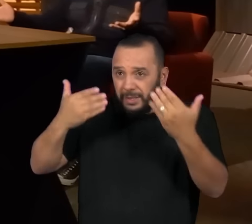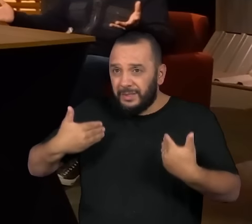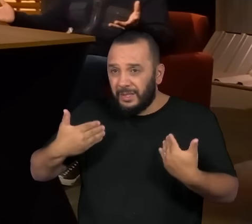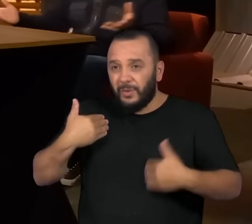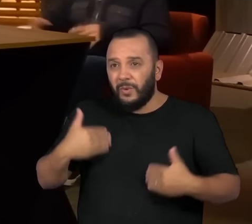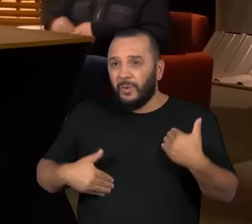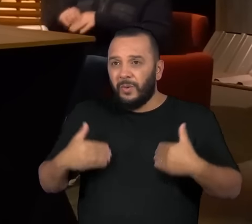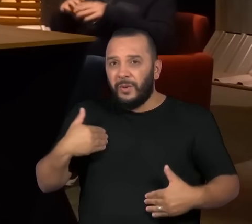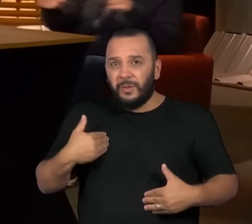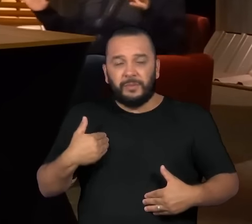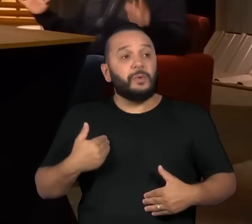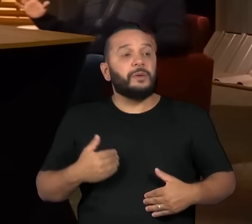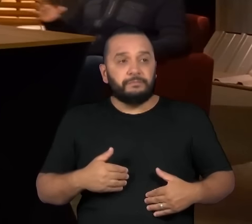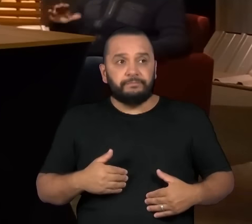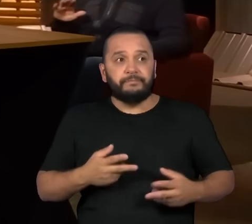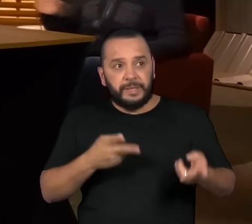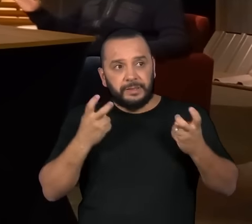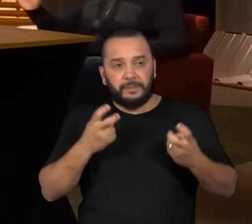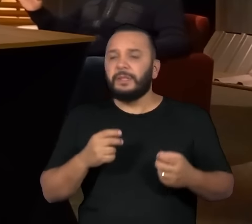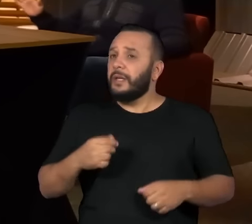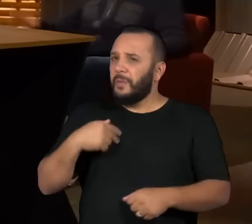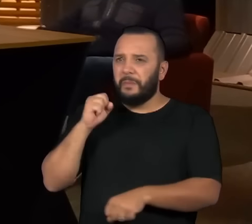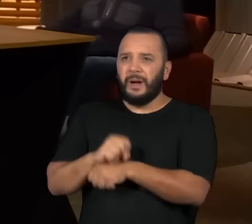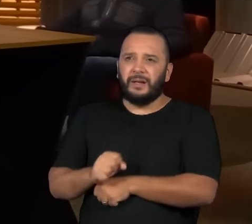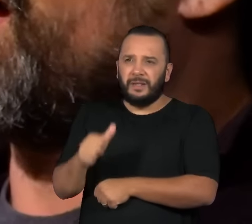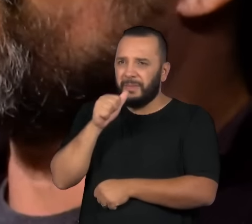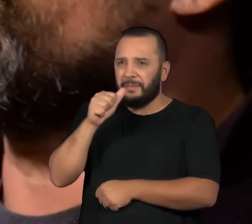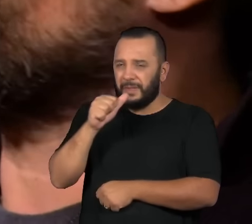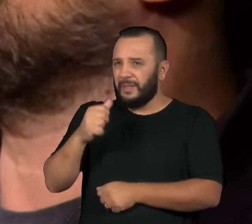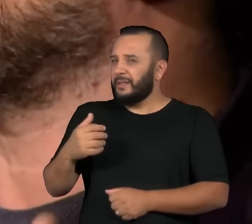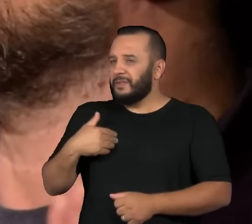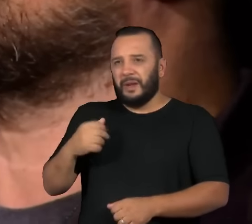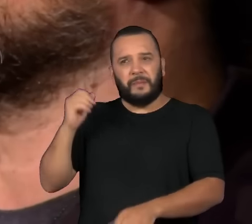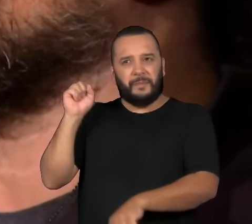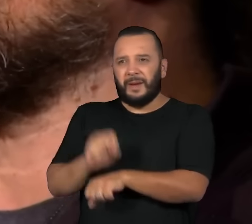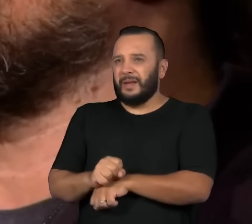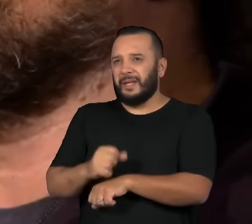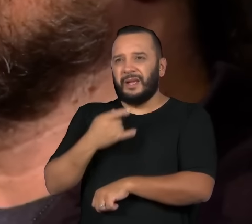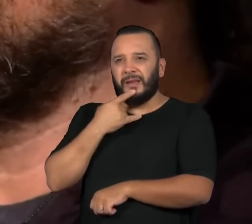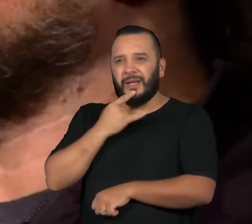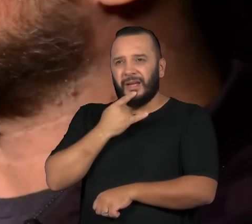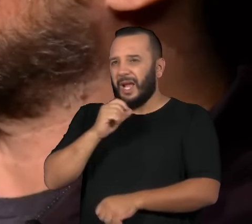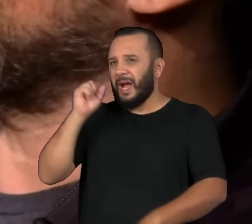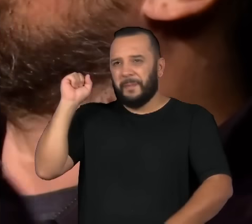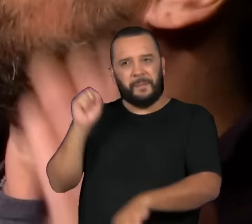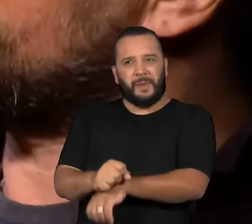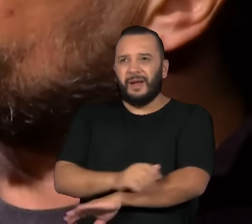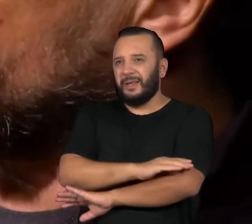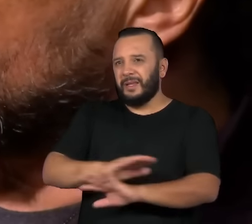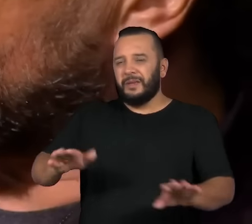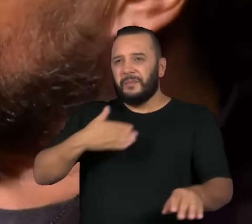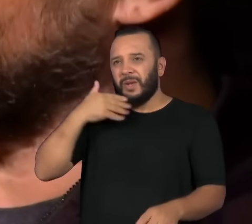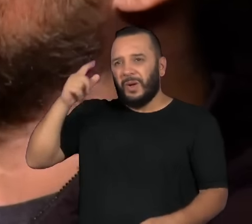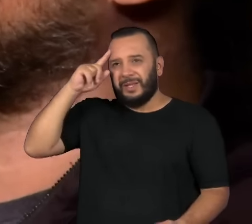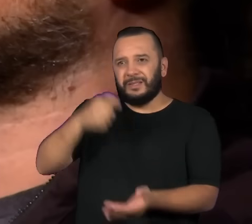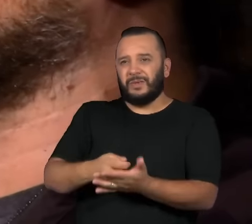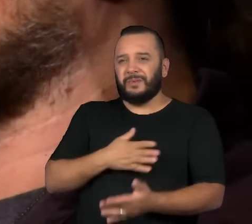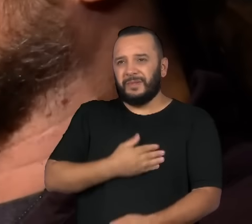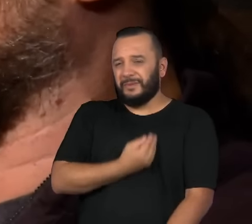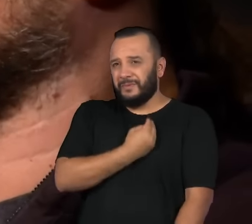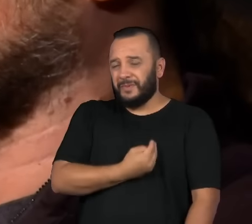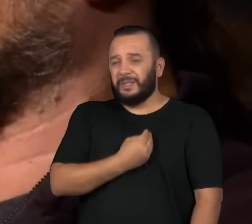né? beber, né? Faz 3 anos e 6 meses que eu não bebo mais álcool, que foi a melhor decisão da vida. E isso foi antes da pandemia e